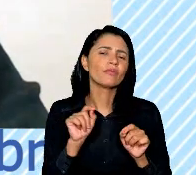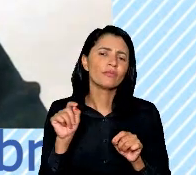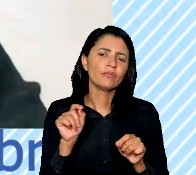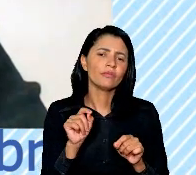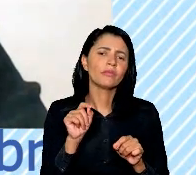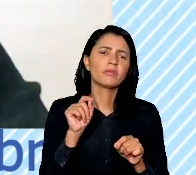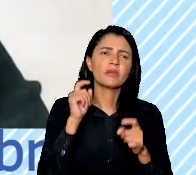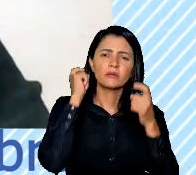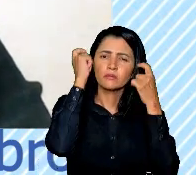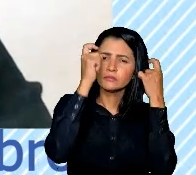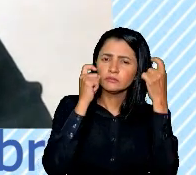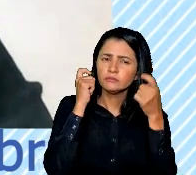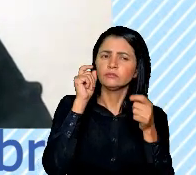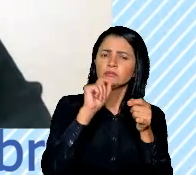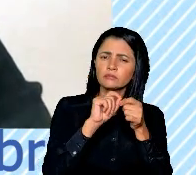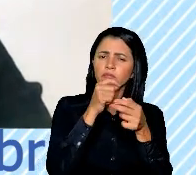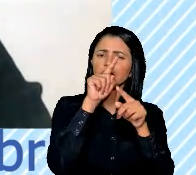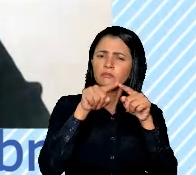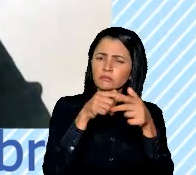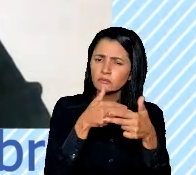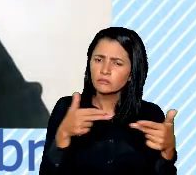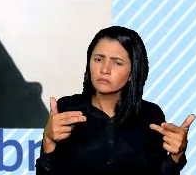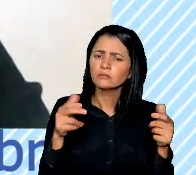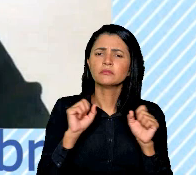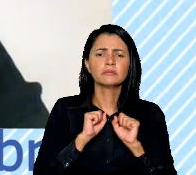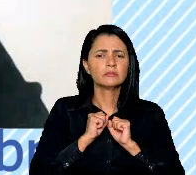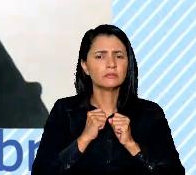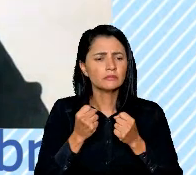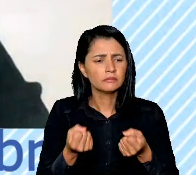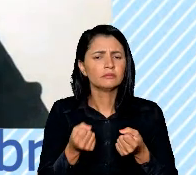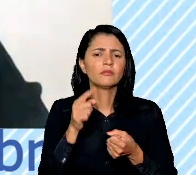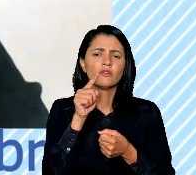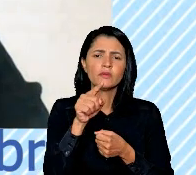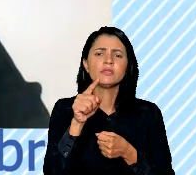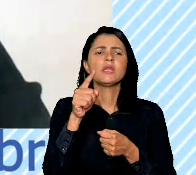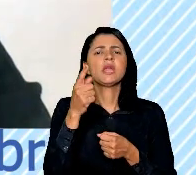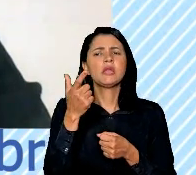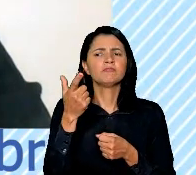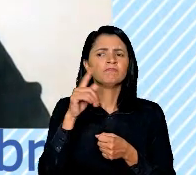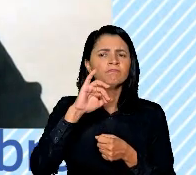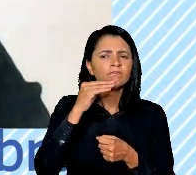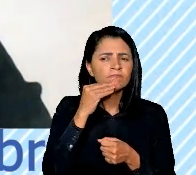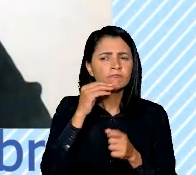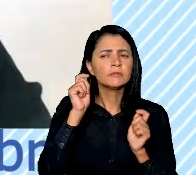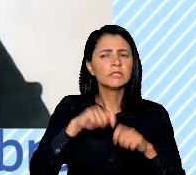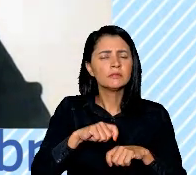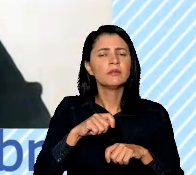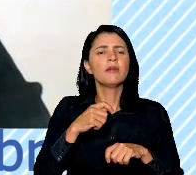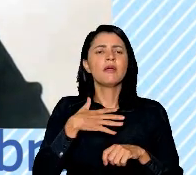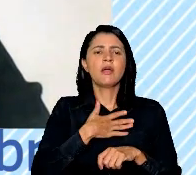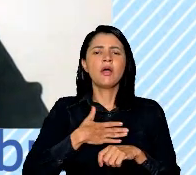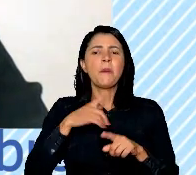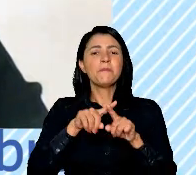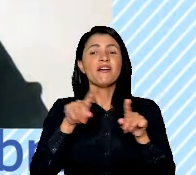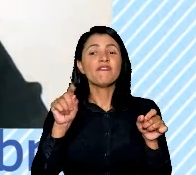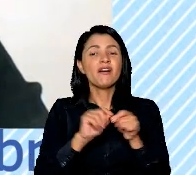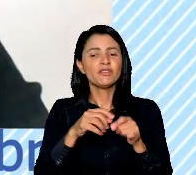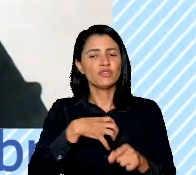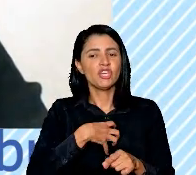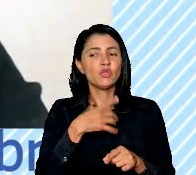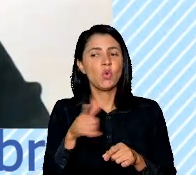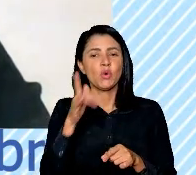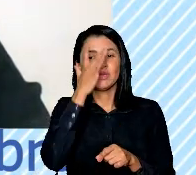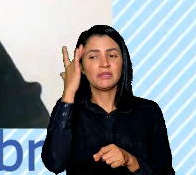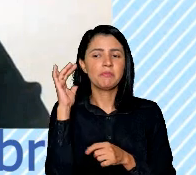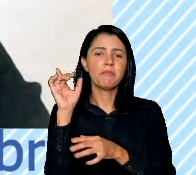se preocupe, faça as coisas, ou se dedique aos projetos com os quais você se importa, mas faça de uma forma que você traga outras